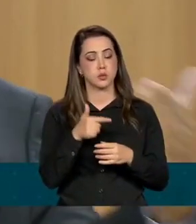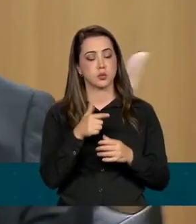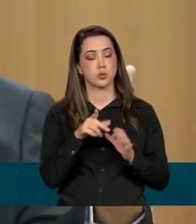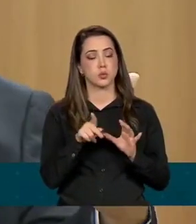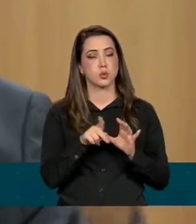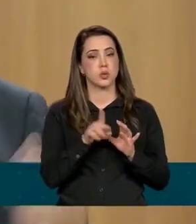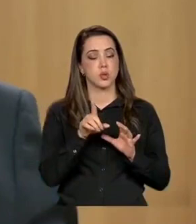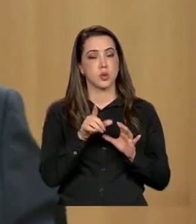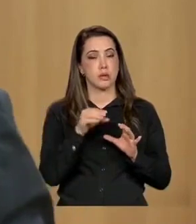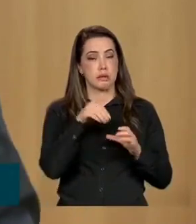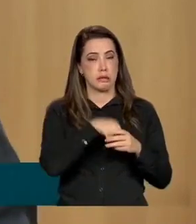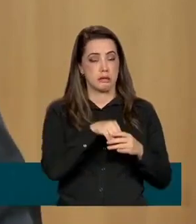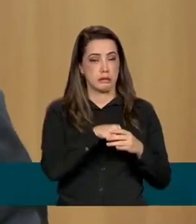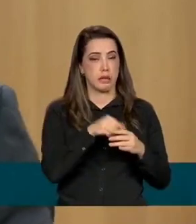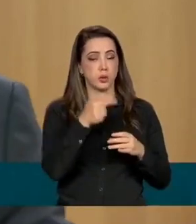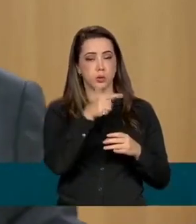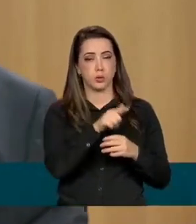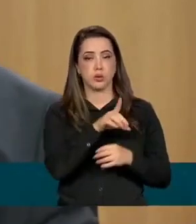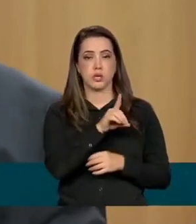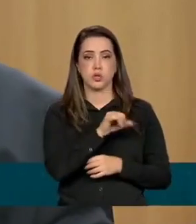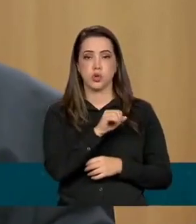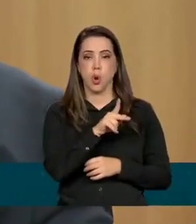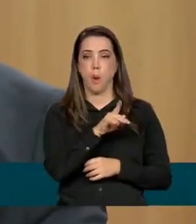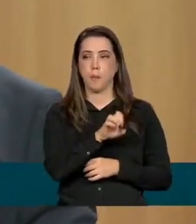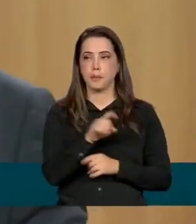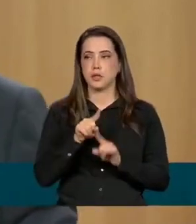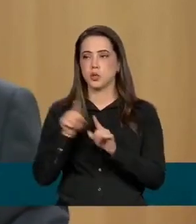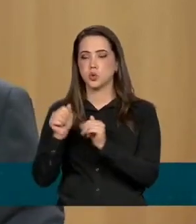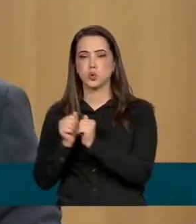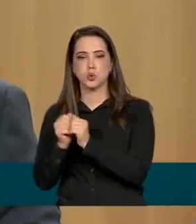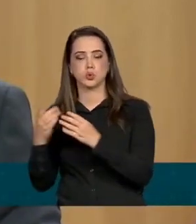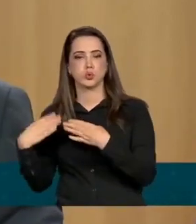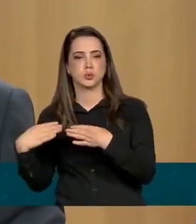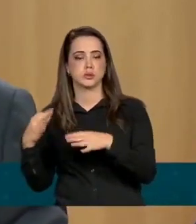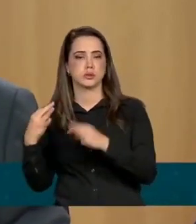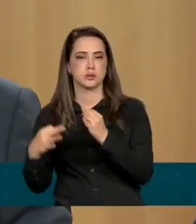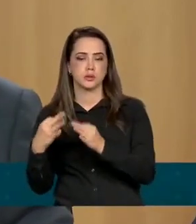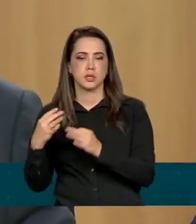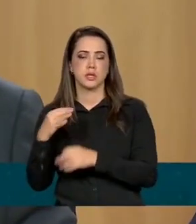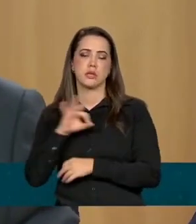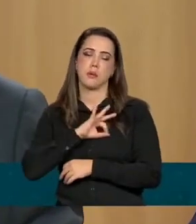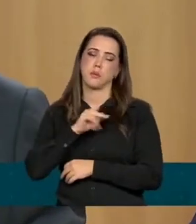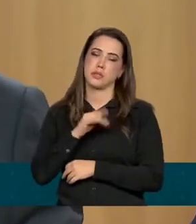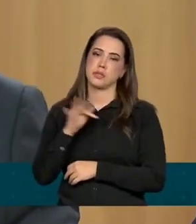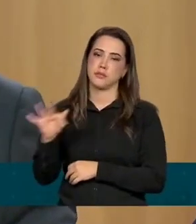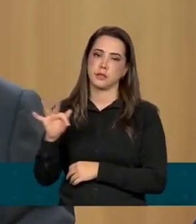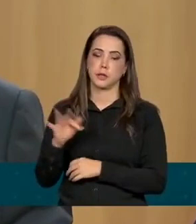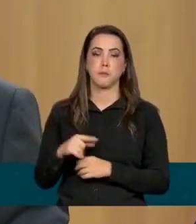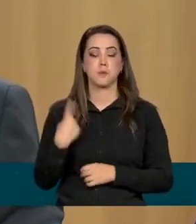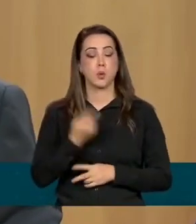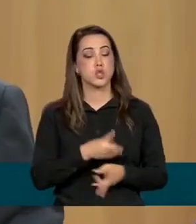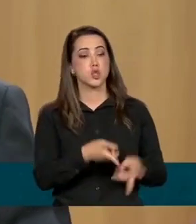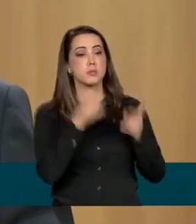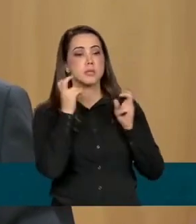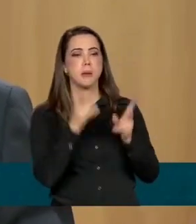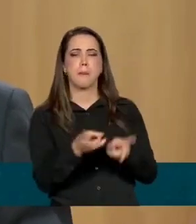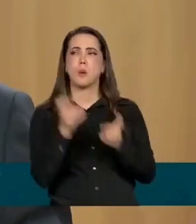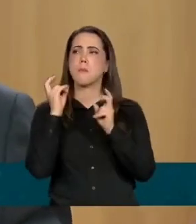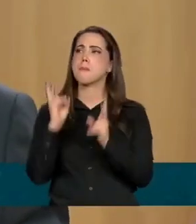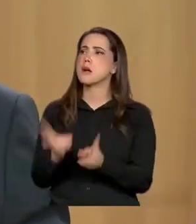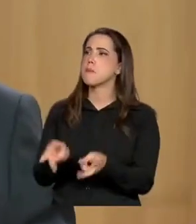Polícia Federal, que são trabalhos convergentes. O que nós identificamos? Nós identificamos, sim,